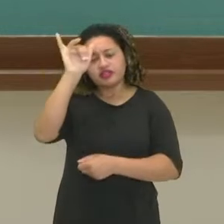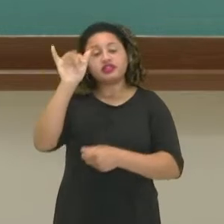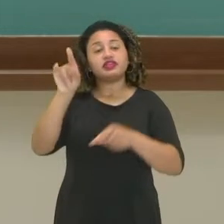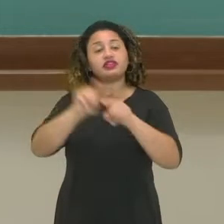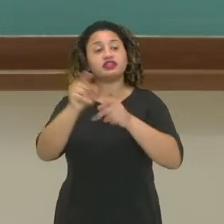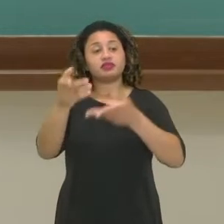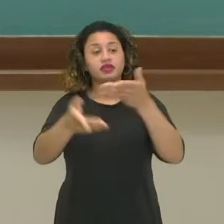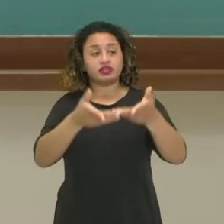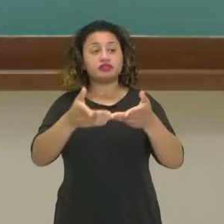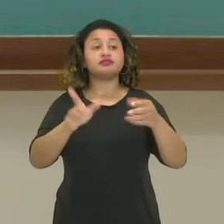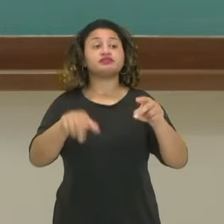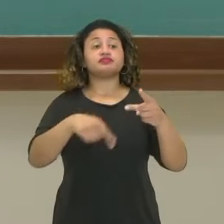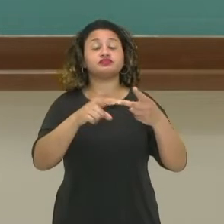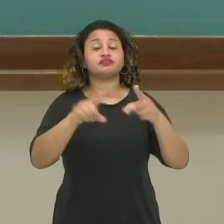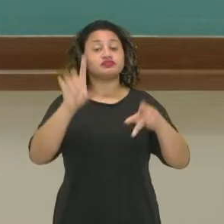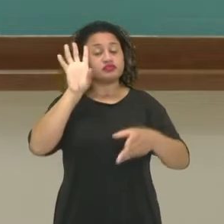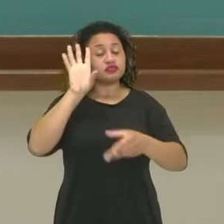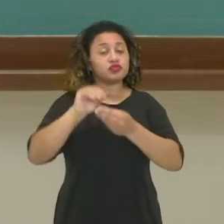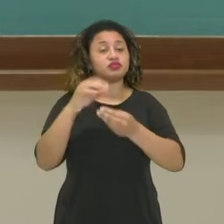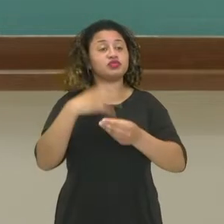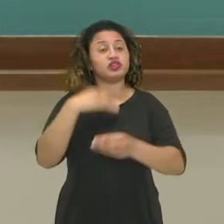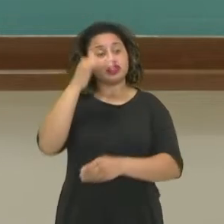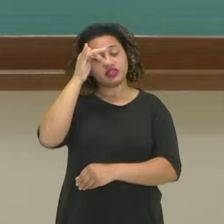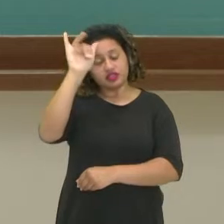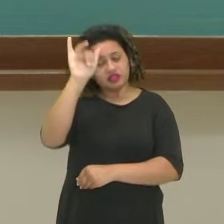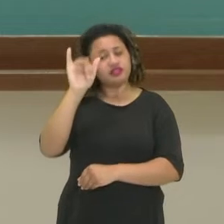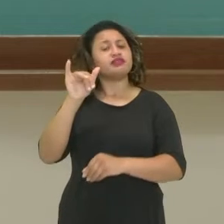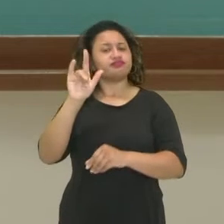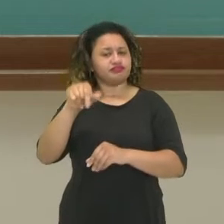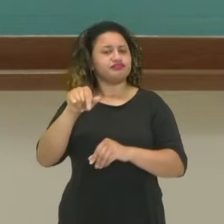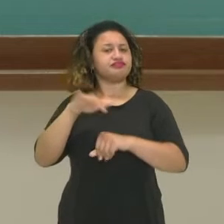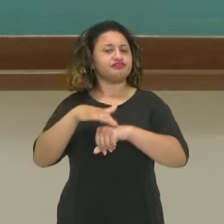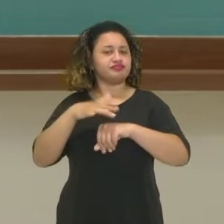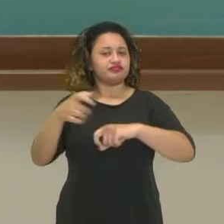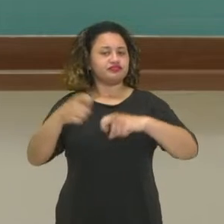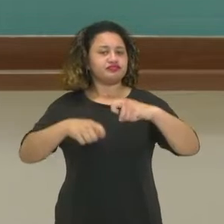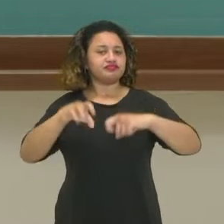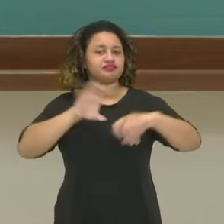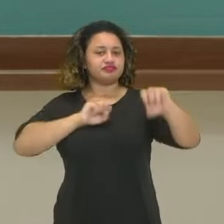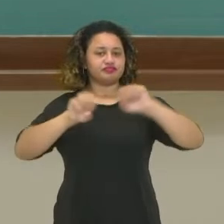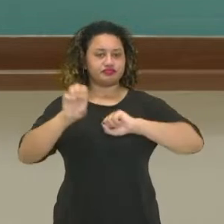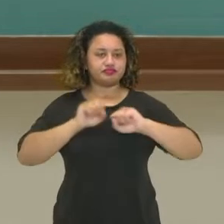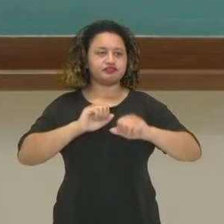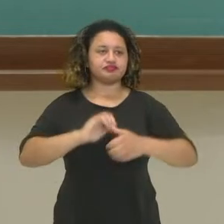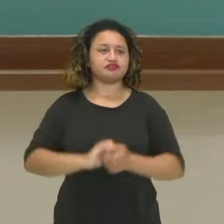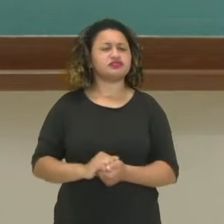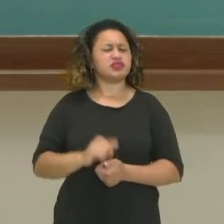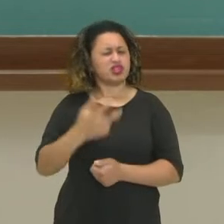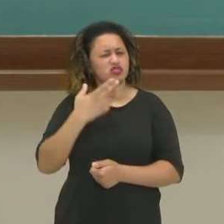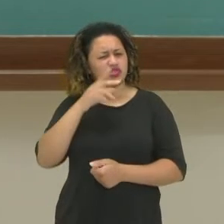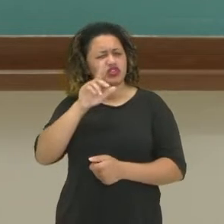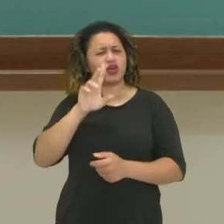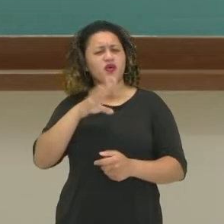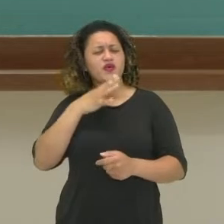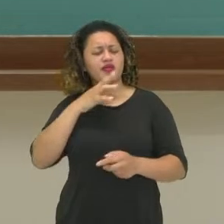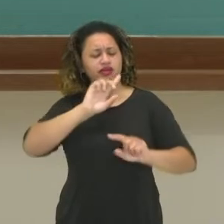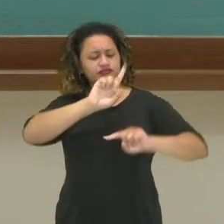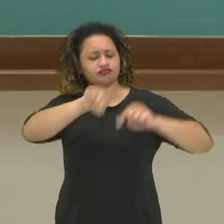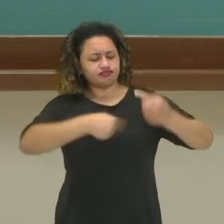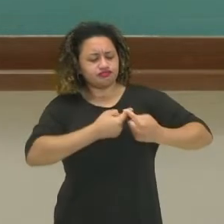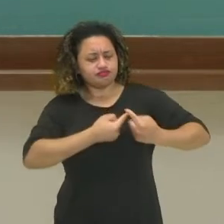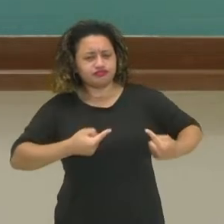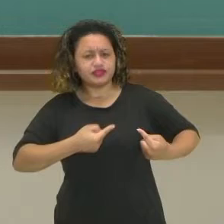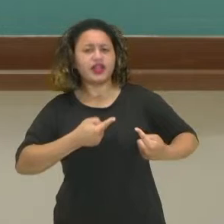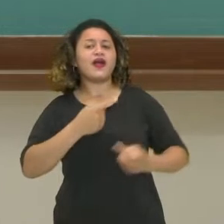prevenção contra as ISTs. Vocês sabiam que vocês já devem ter visto esse laço vermelho como símbolo da AIDS.